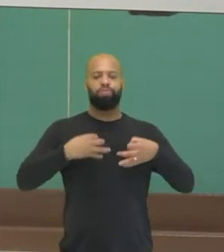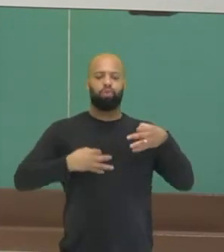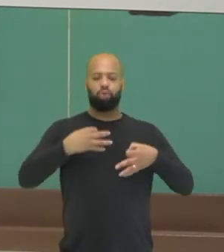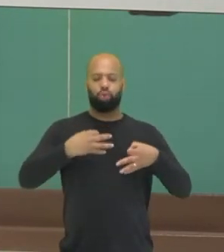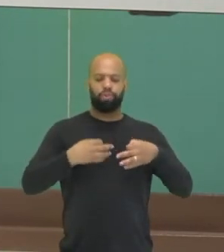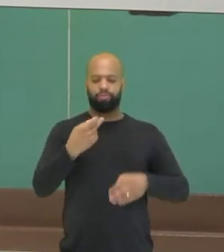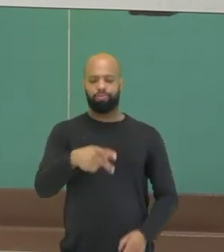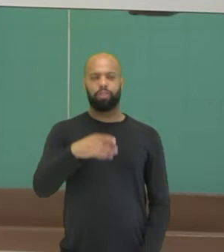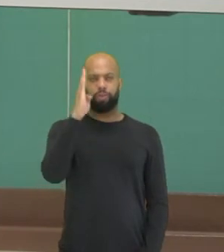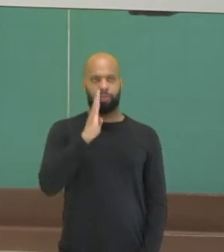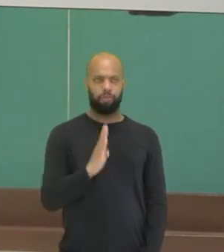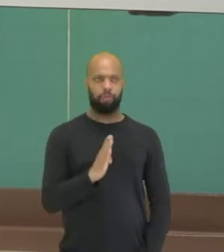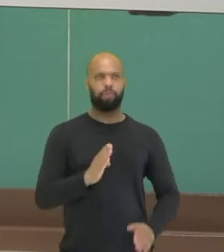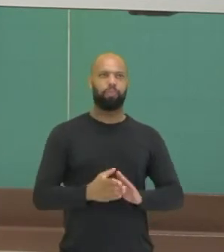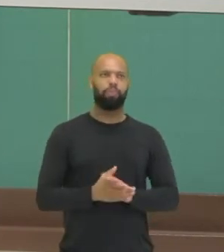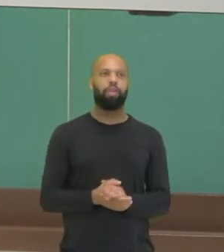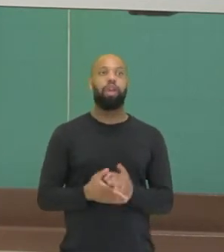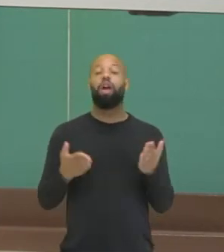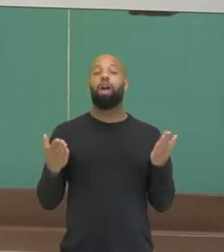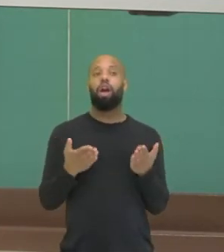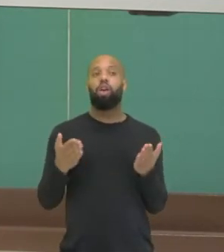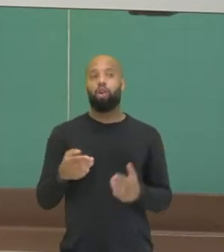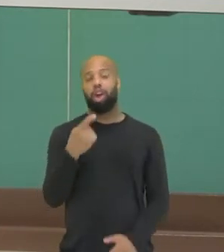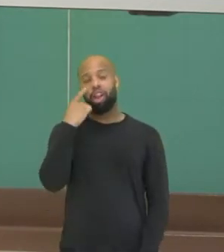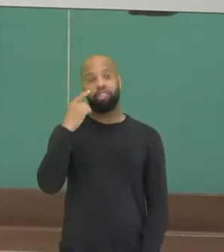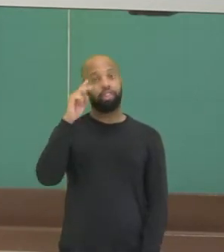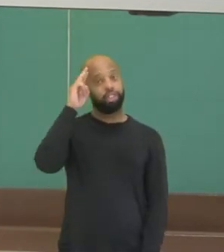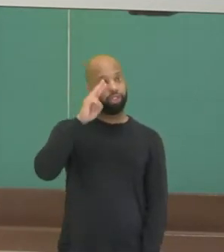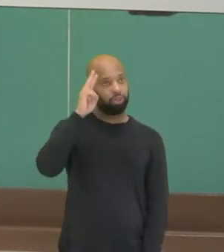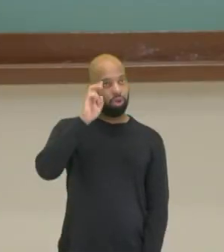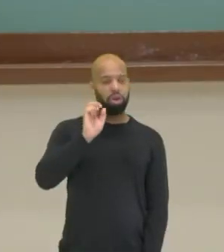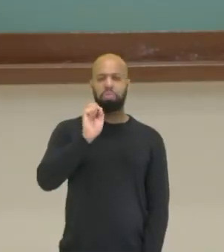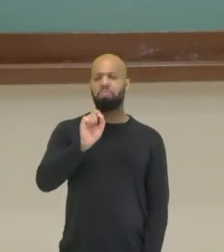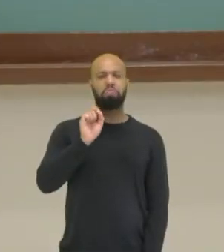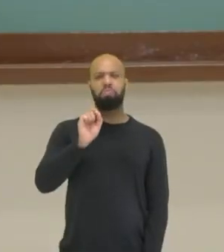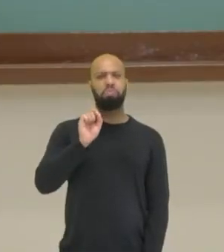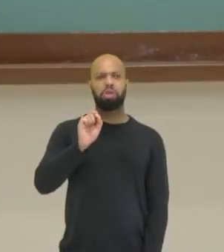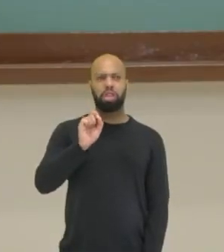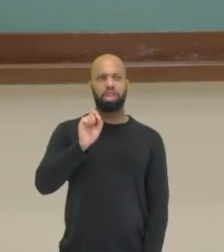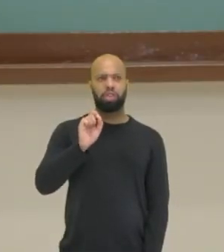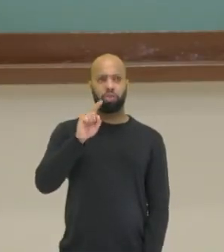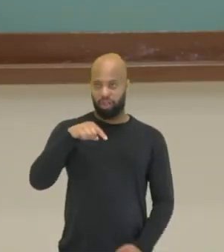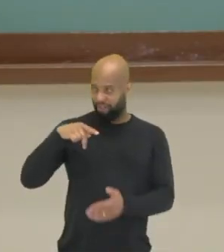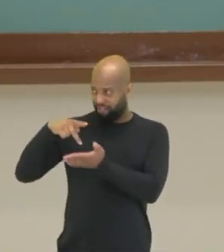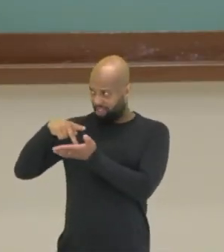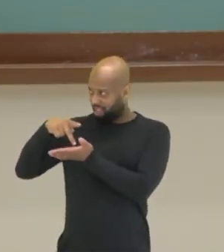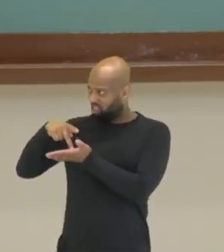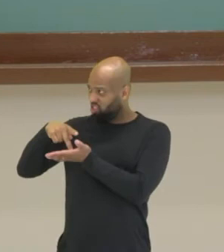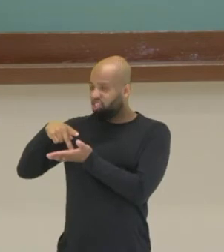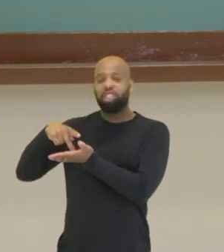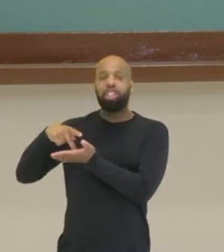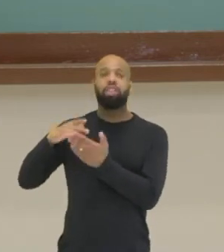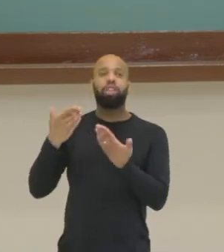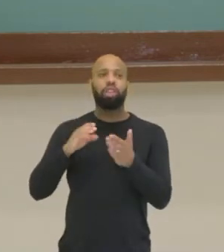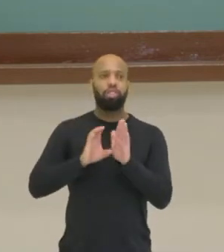Brasil. Agora vamos para a versão histórica. O que seria isso, professor? A verdade? O conceito de verdade na